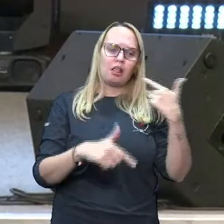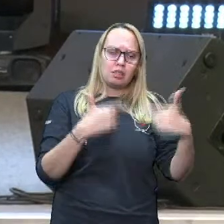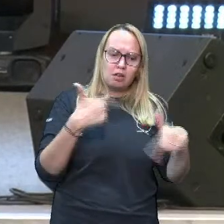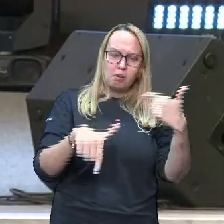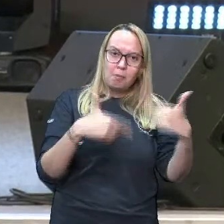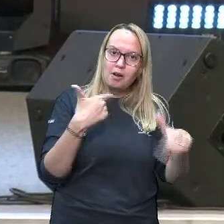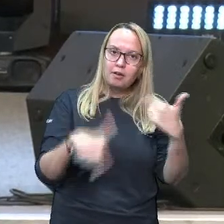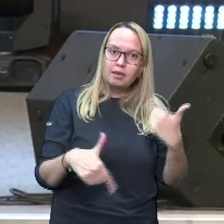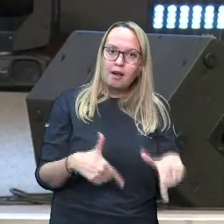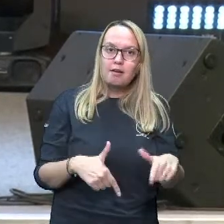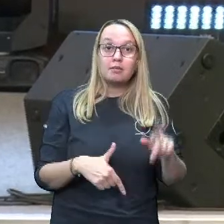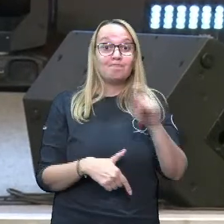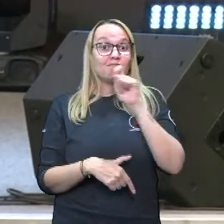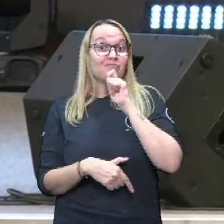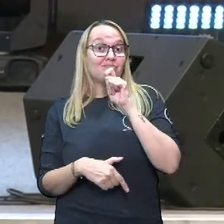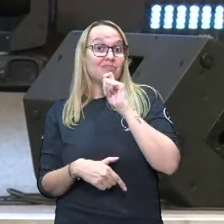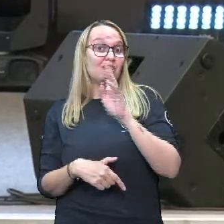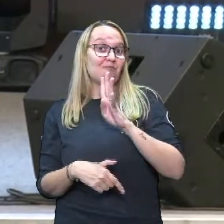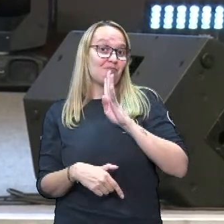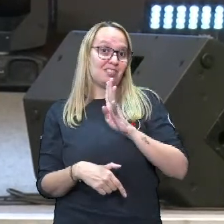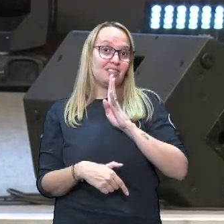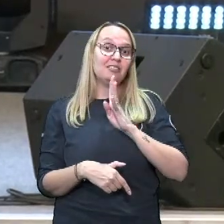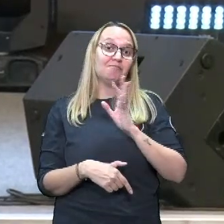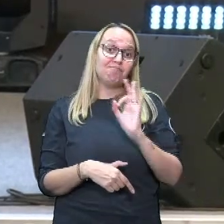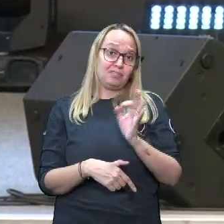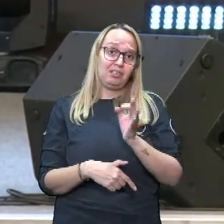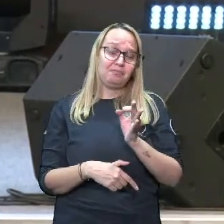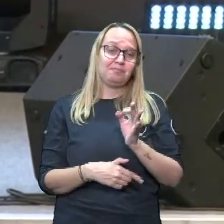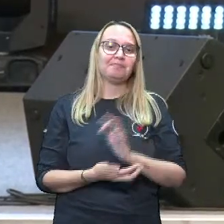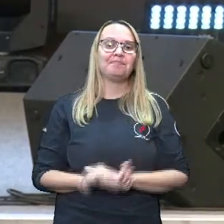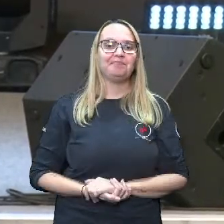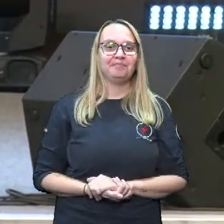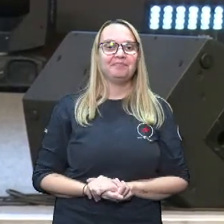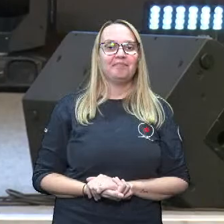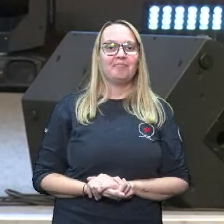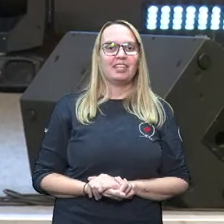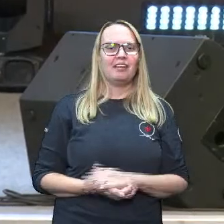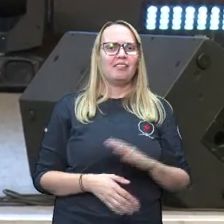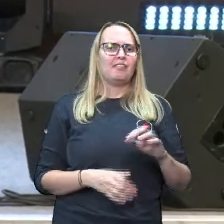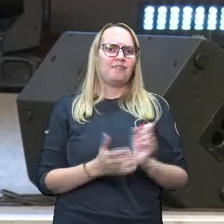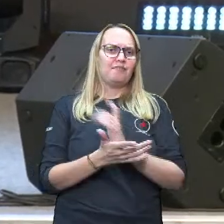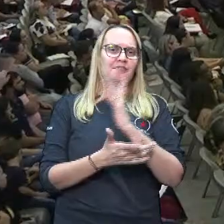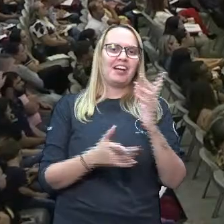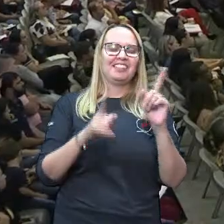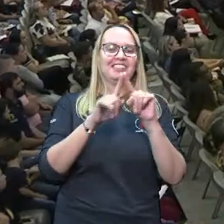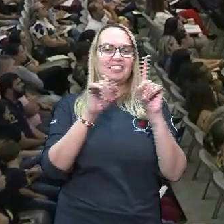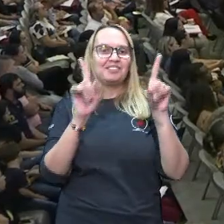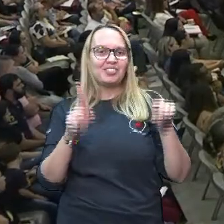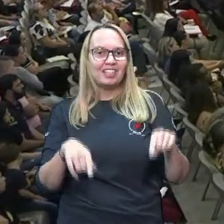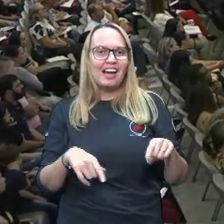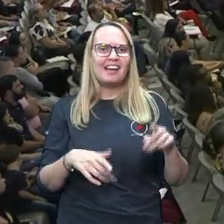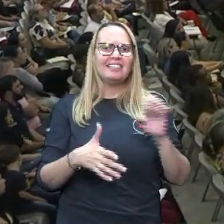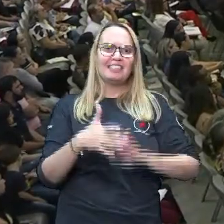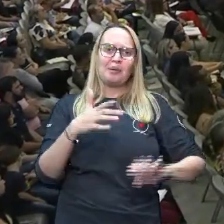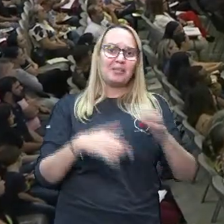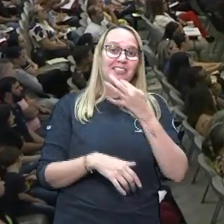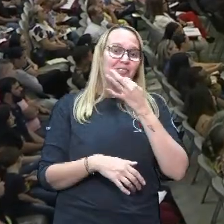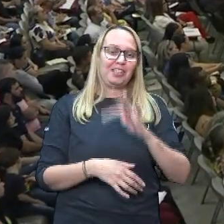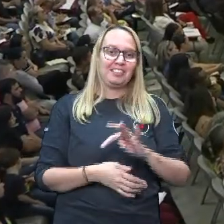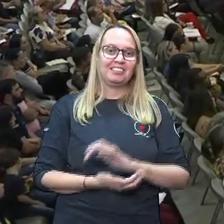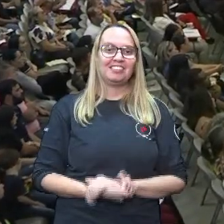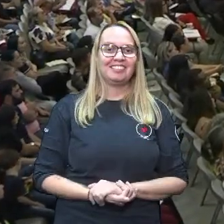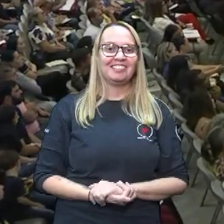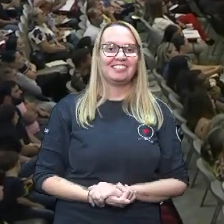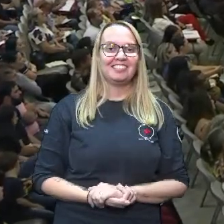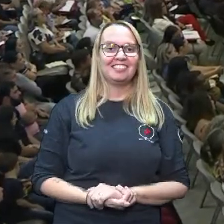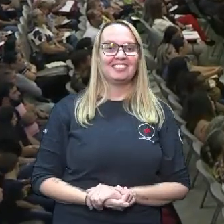alguém sem conhecer esse alguém. Quantos funcionários de empresas gigantescas você não conhece, que